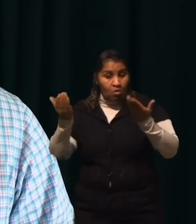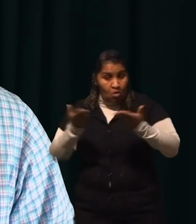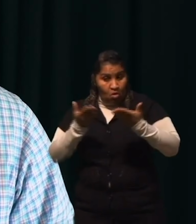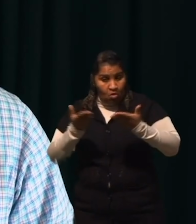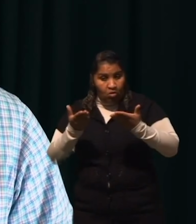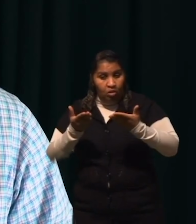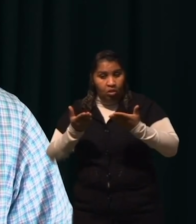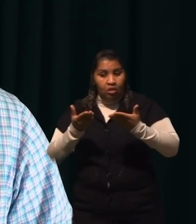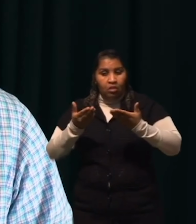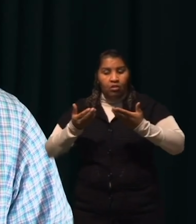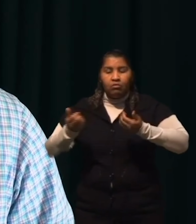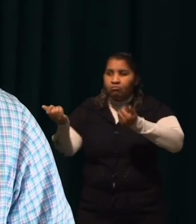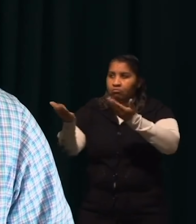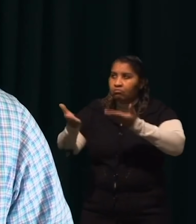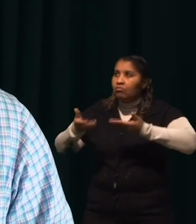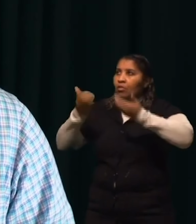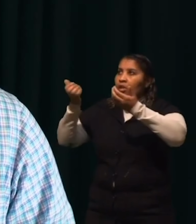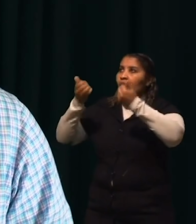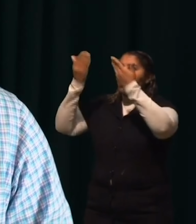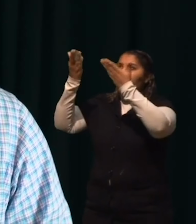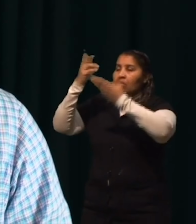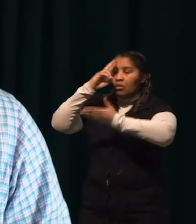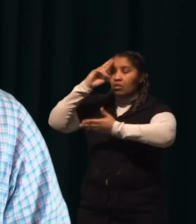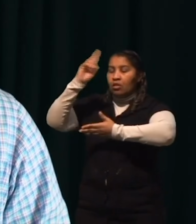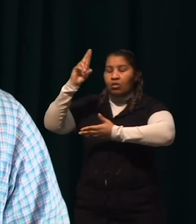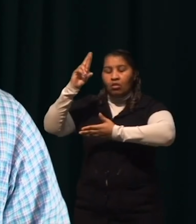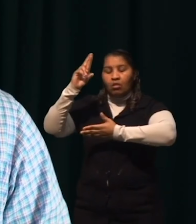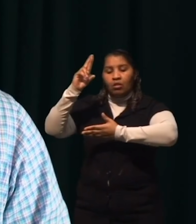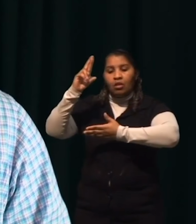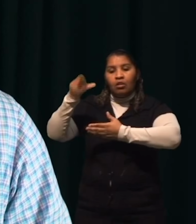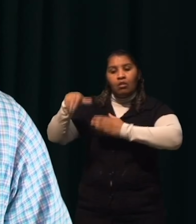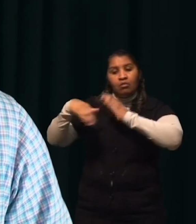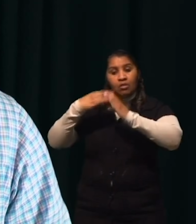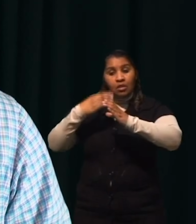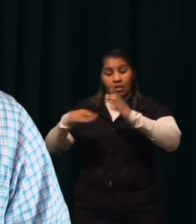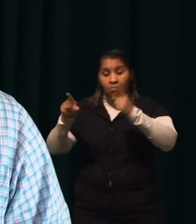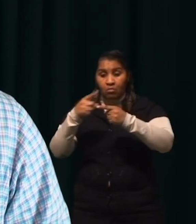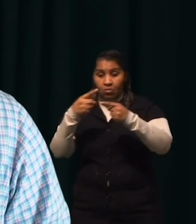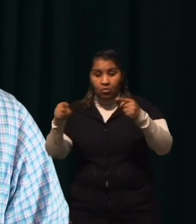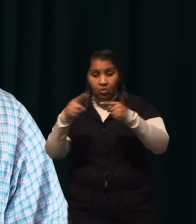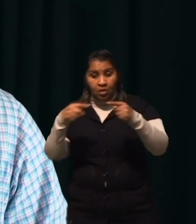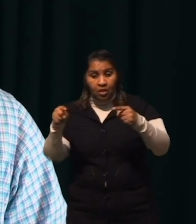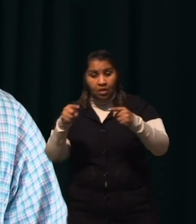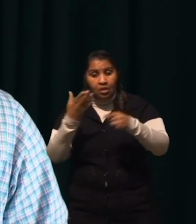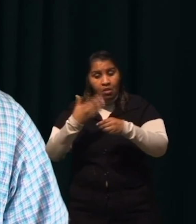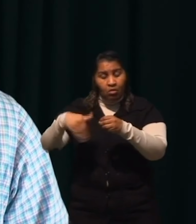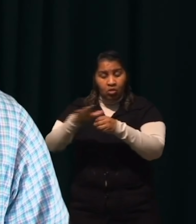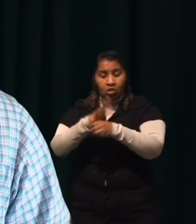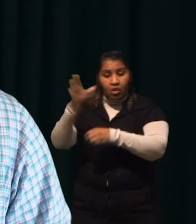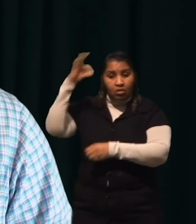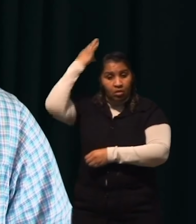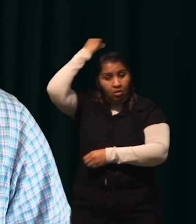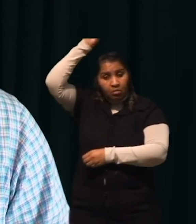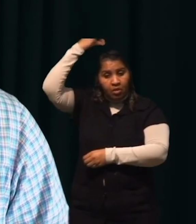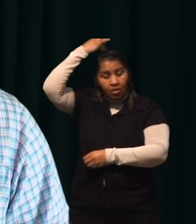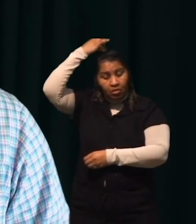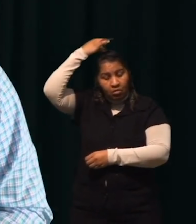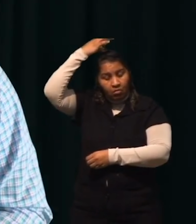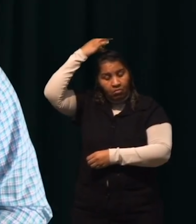hoje celebramos ao Senhor com hinos, nós celebramos ao Senhor com canções e nós nos enchemos do